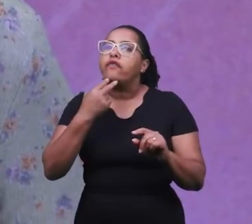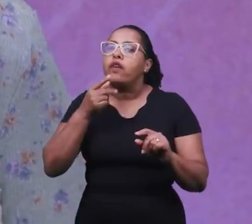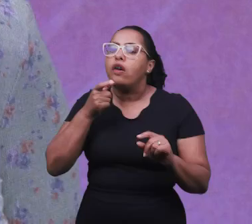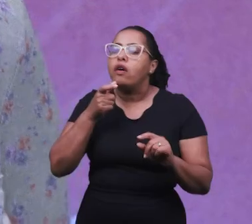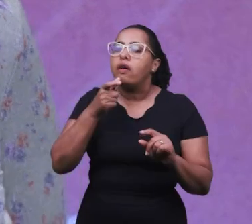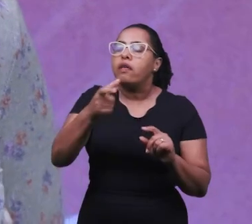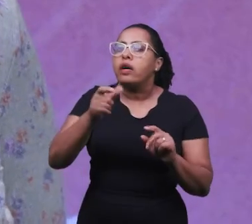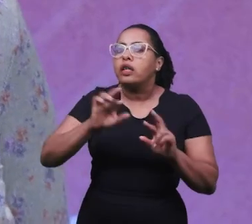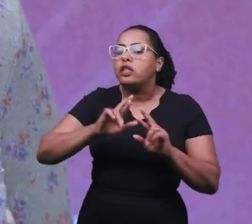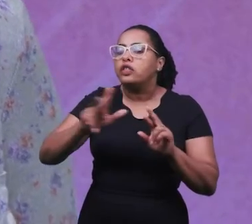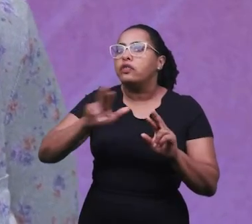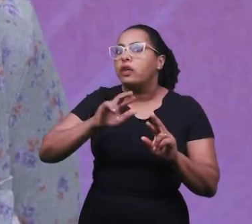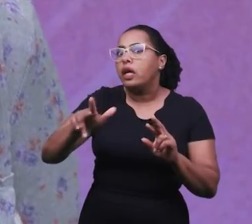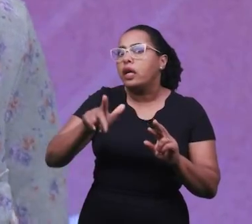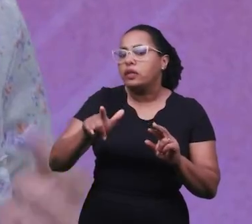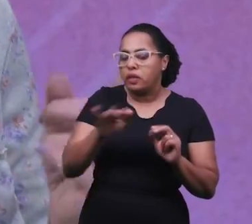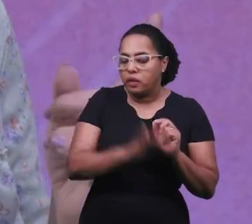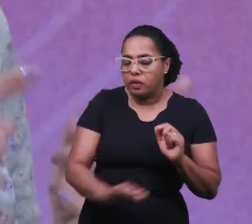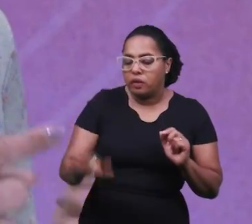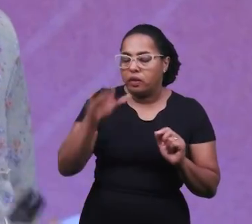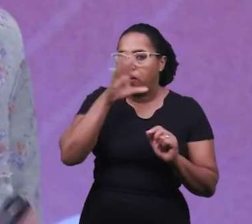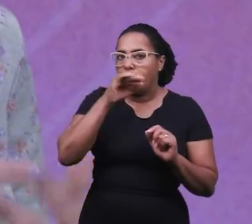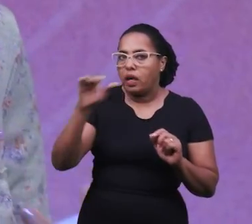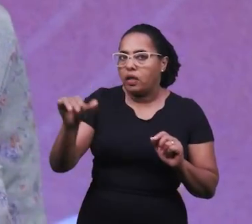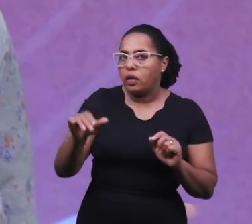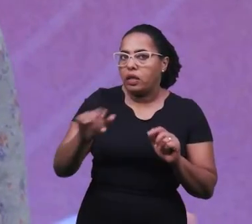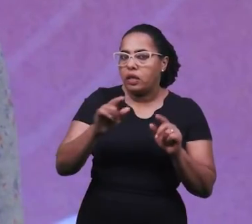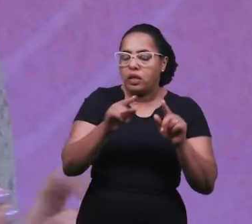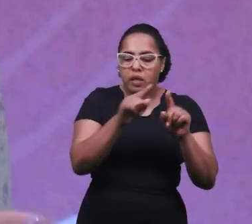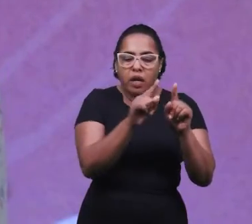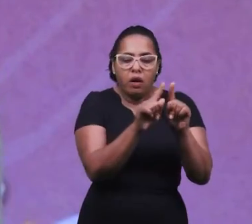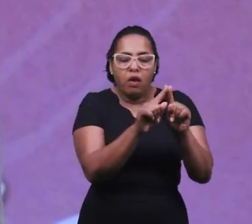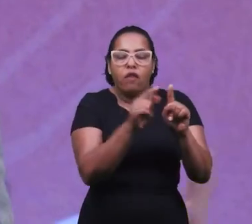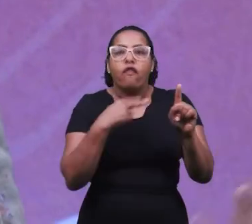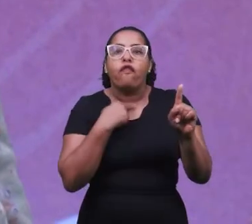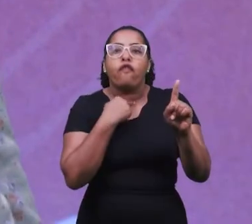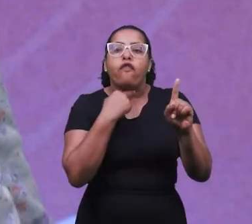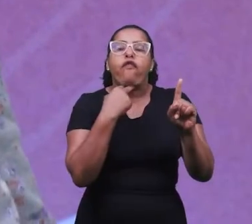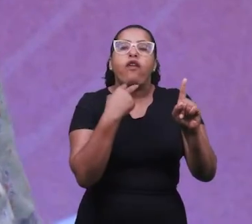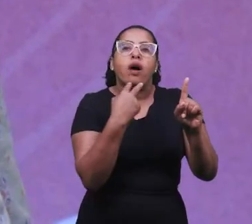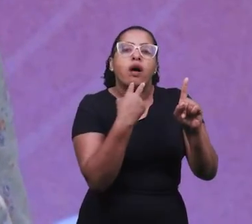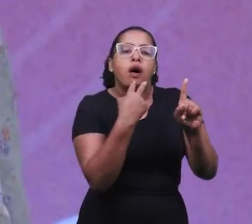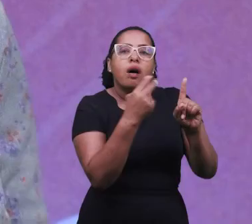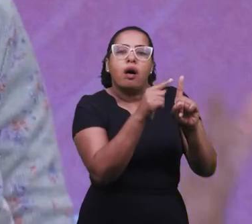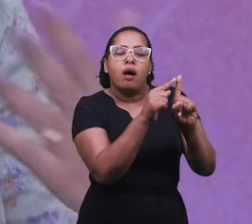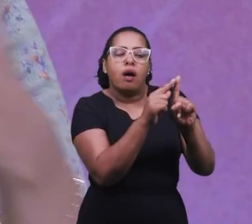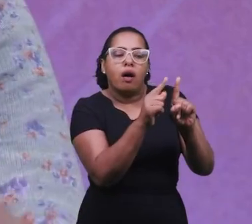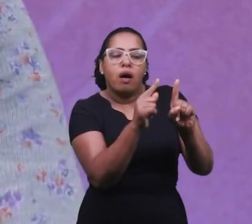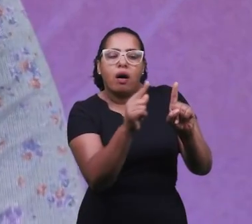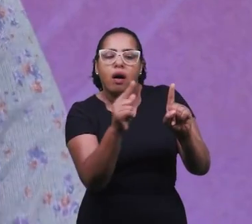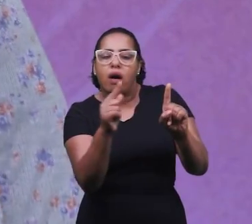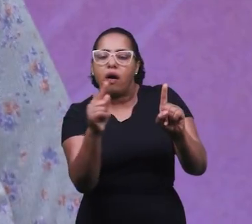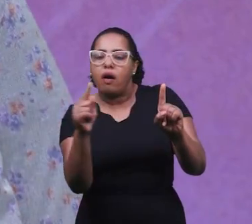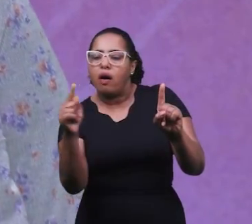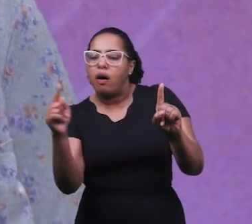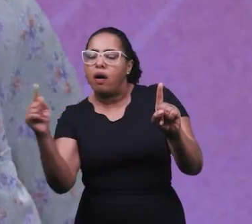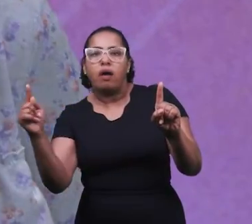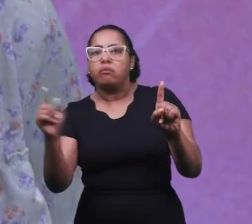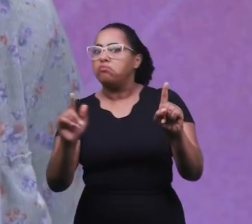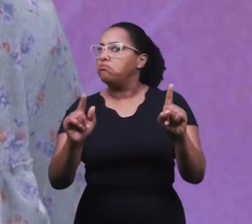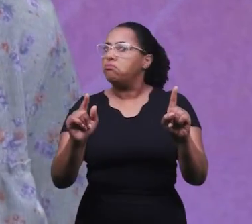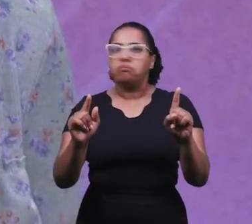tonalidade talvez não possa ser a mesma, porque uma criança ou adolescente não tem a mesma extensão vocal que os